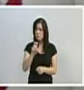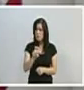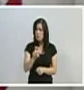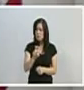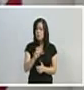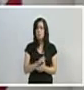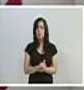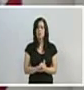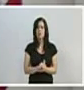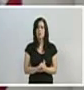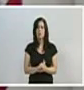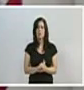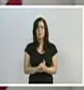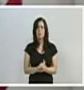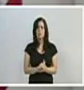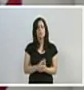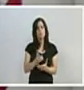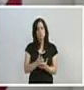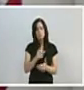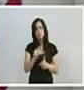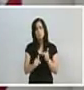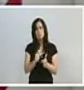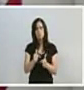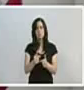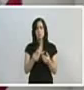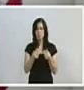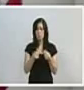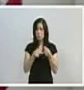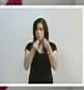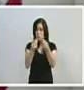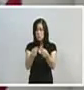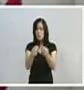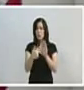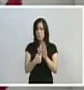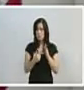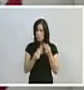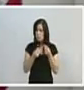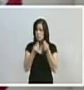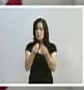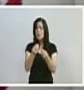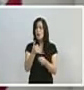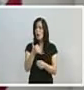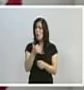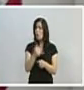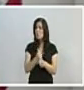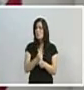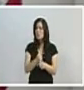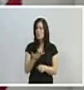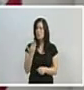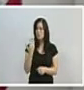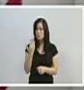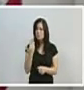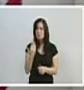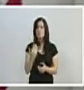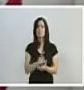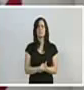para não parar o trabalho, eu encaminhei uma indicação, isso, ou seja, há 11 anos, eu